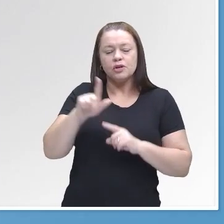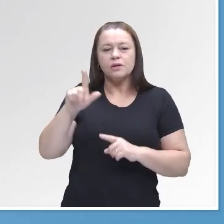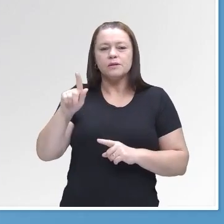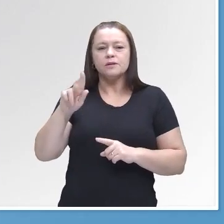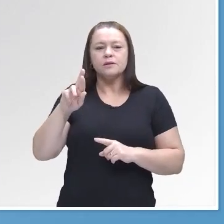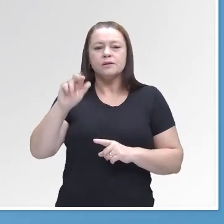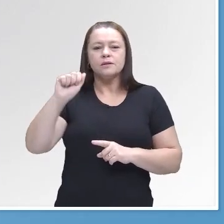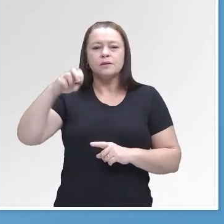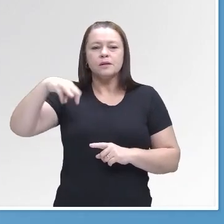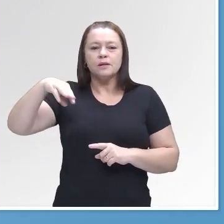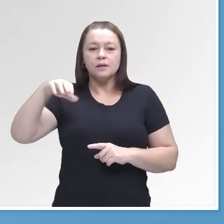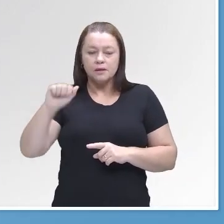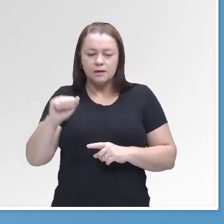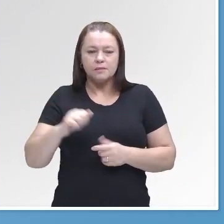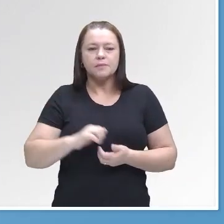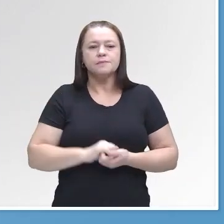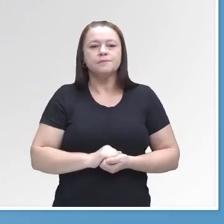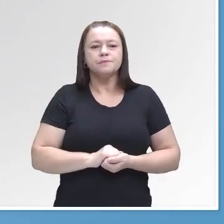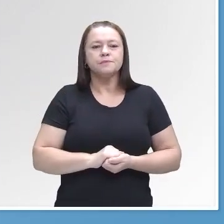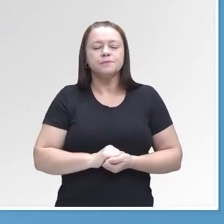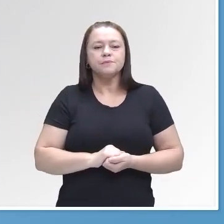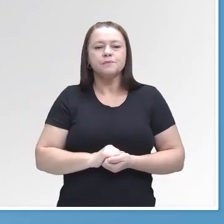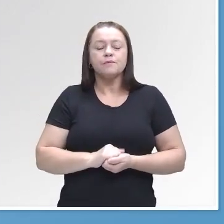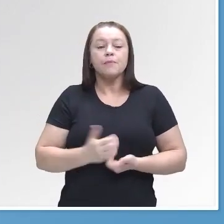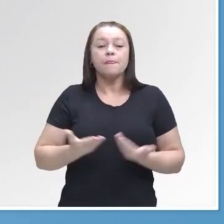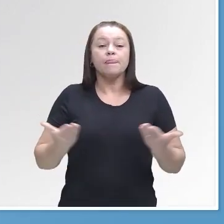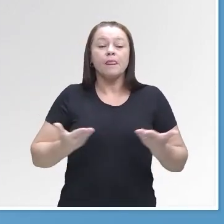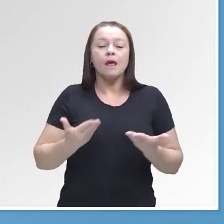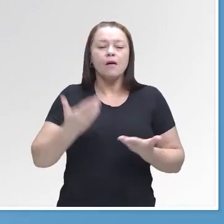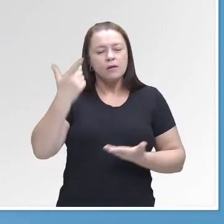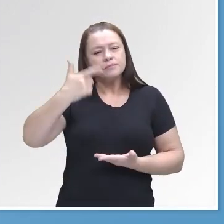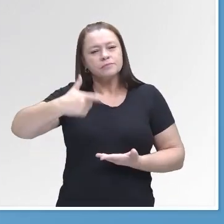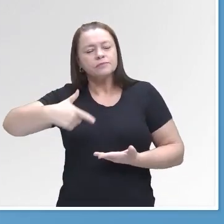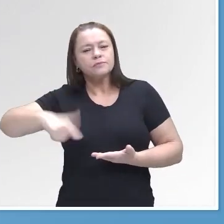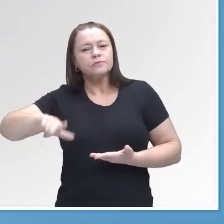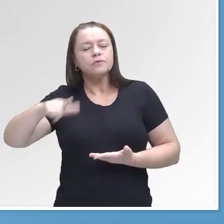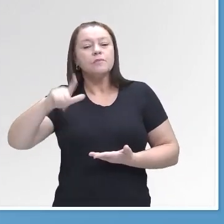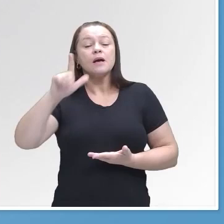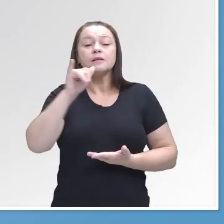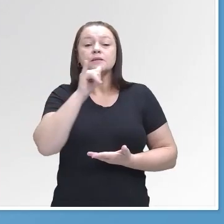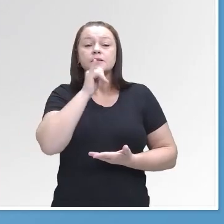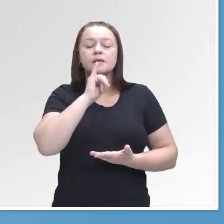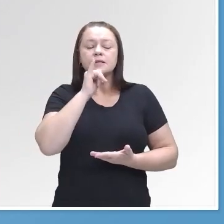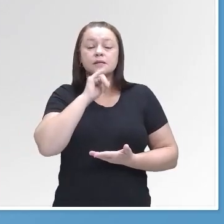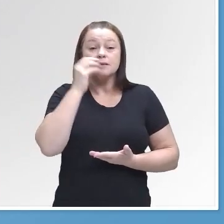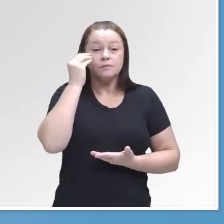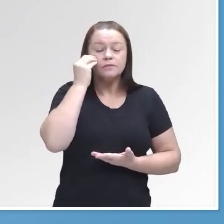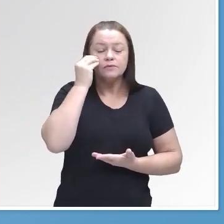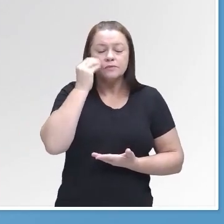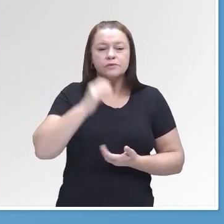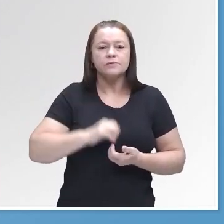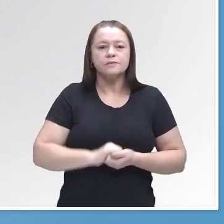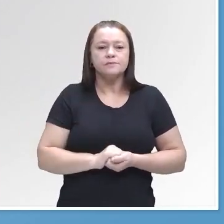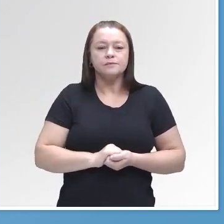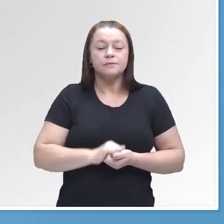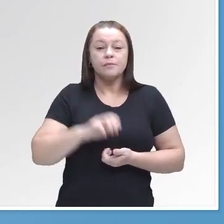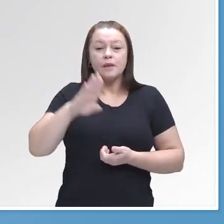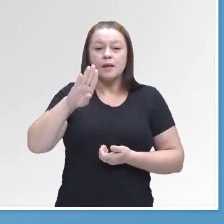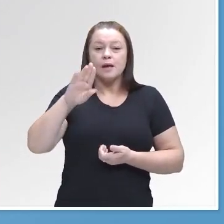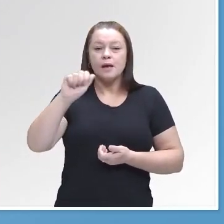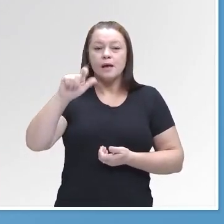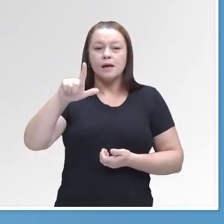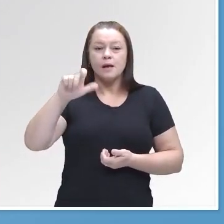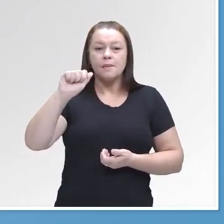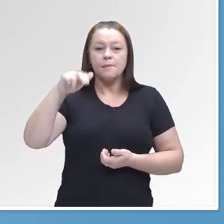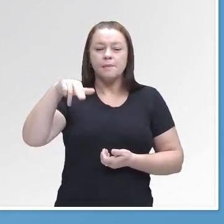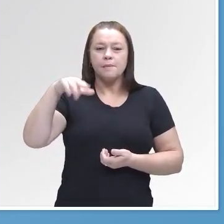Crianças, vamos aqui continuar com mais alguns exemplos. Vem comigo. Crianças, a balança é